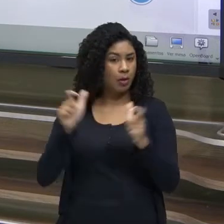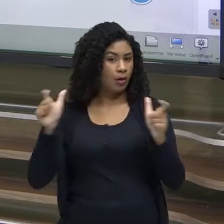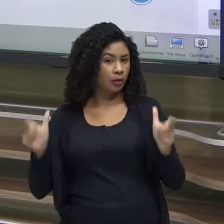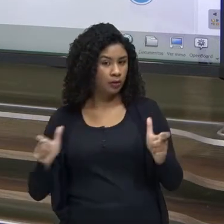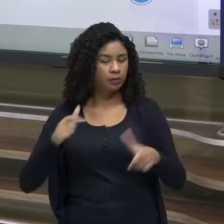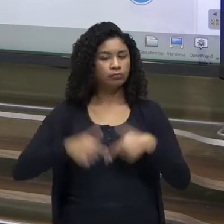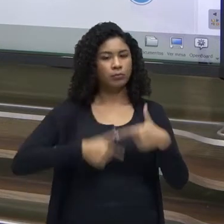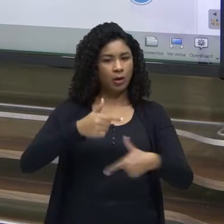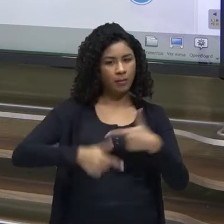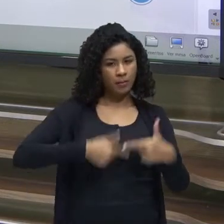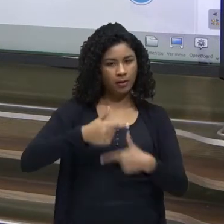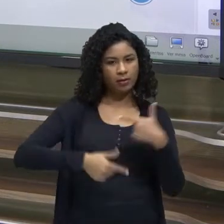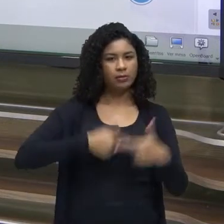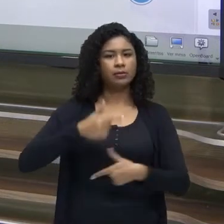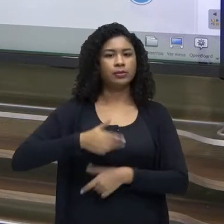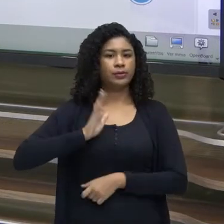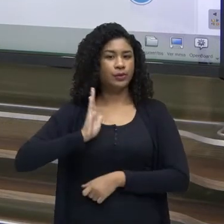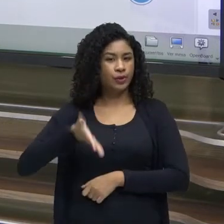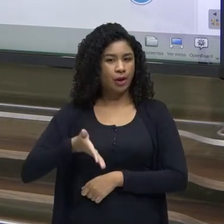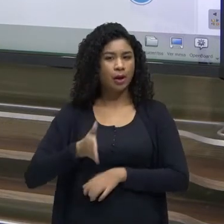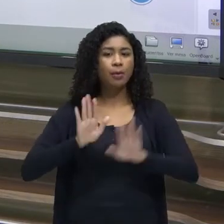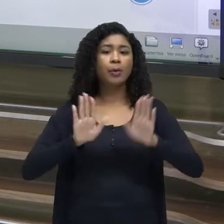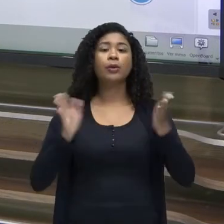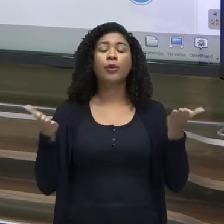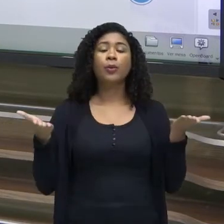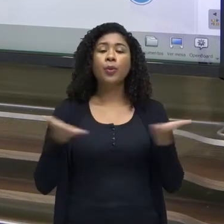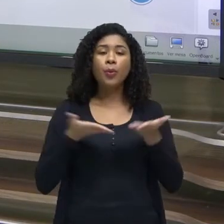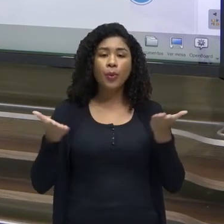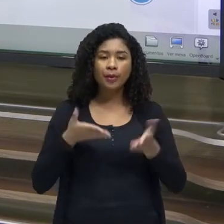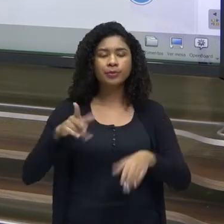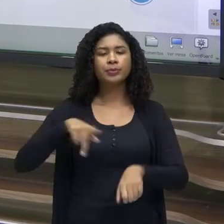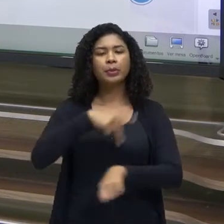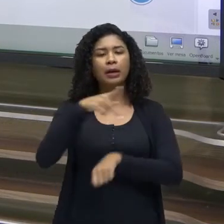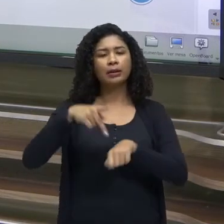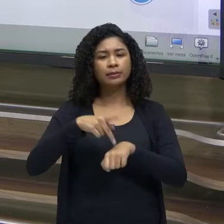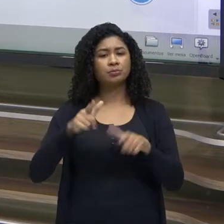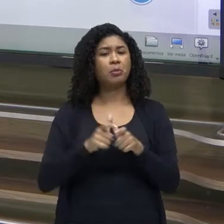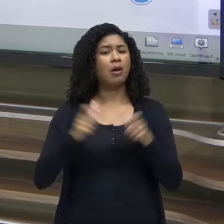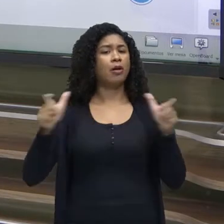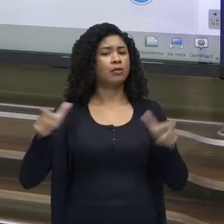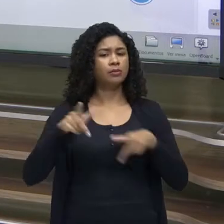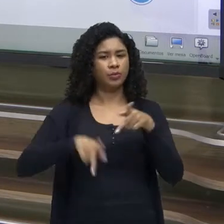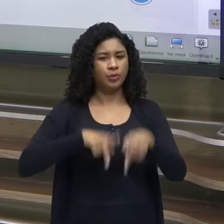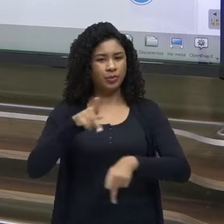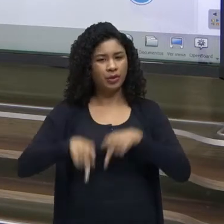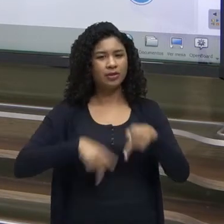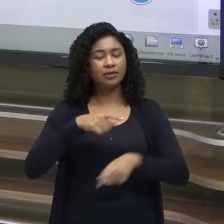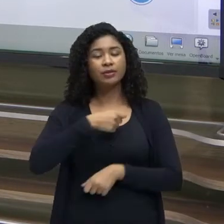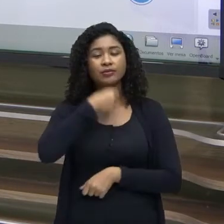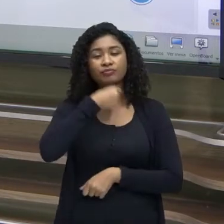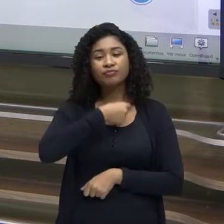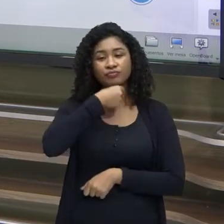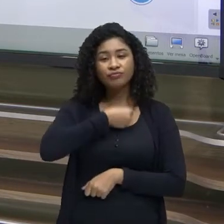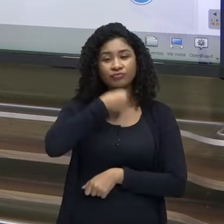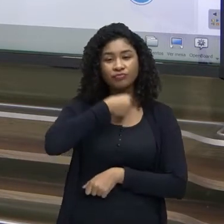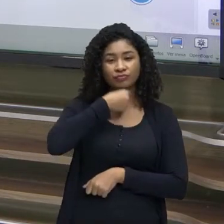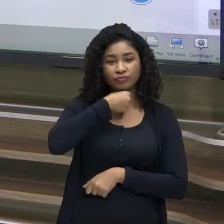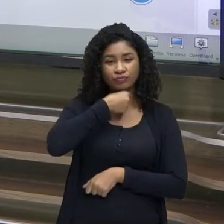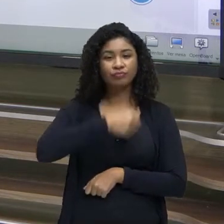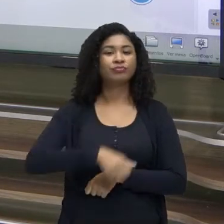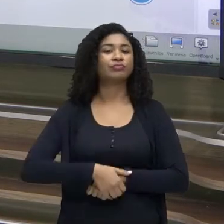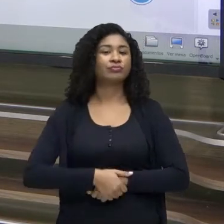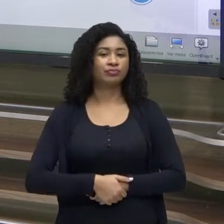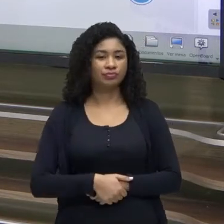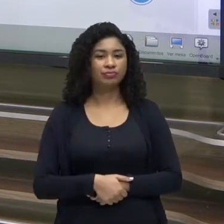economicamente ativa, na pé. Mas hoje é um país que a grande maioria está na população idosa, conta com uma população